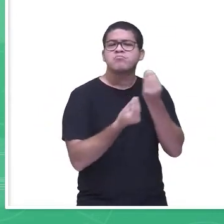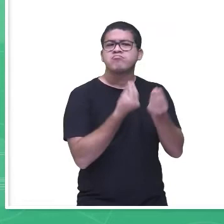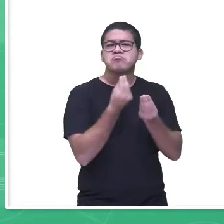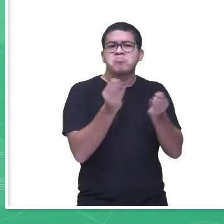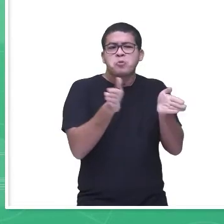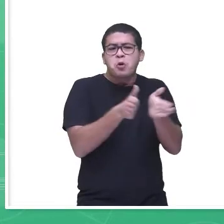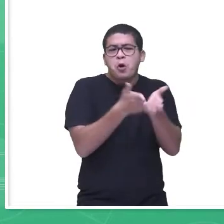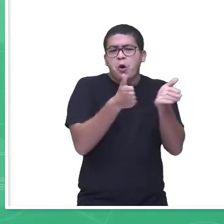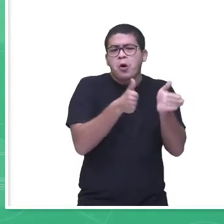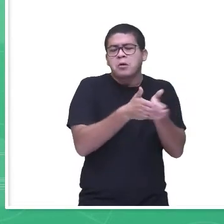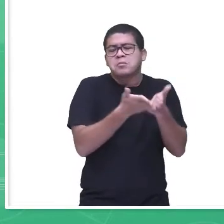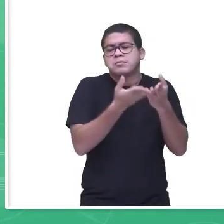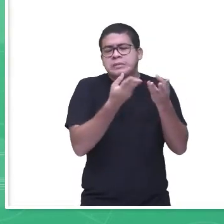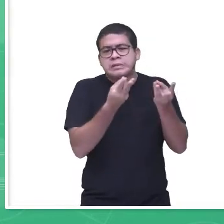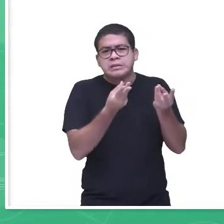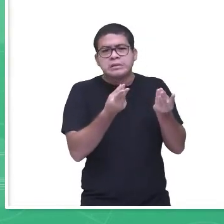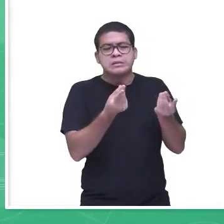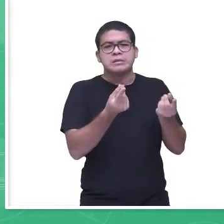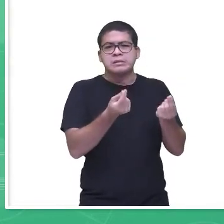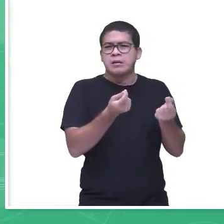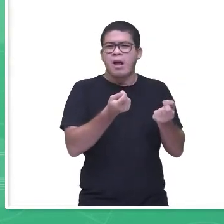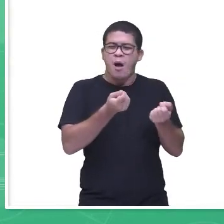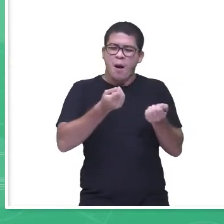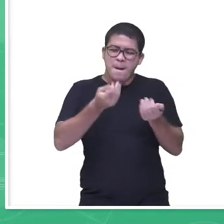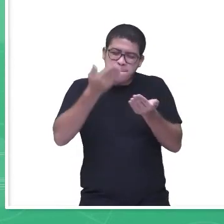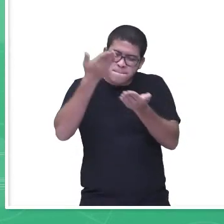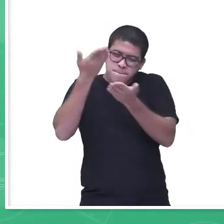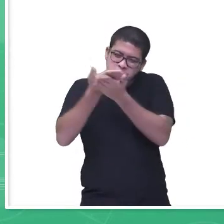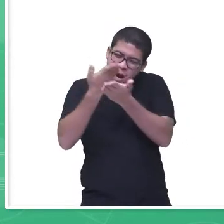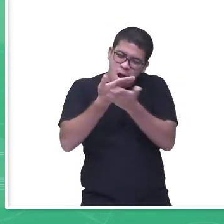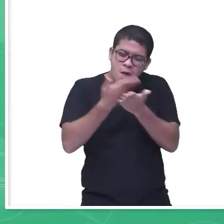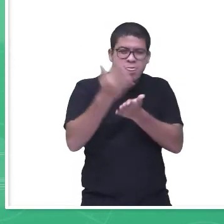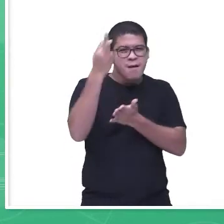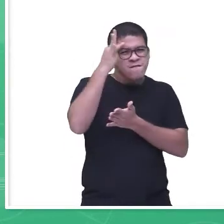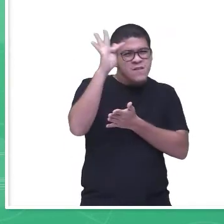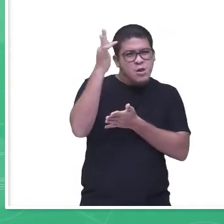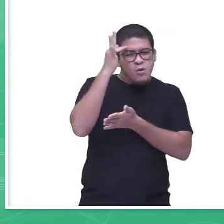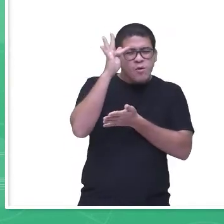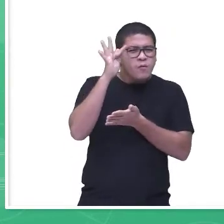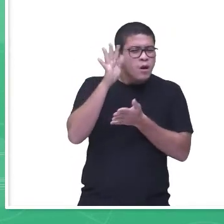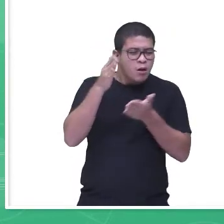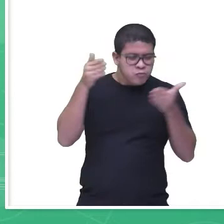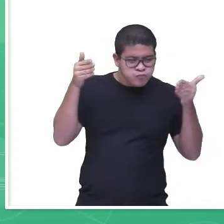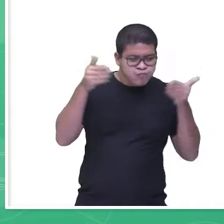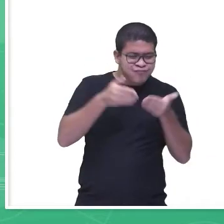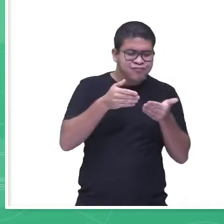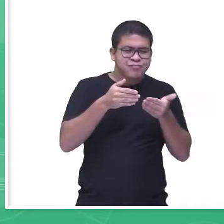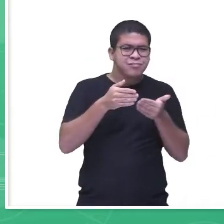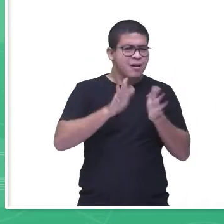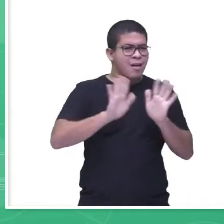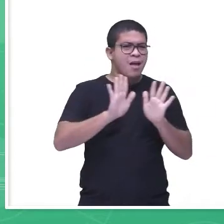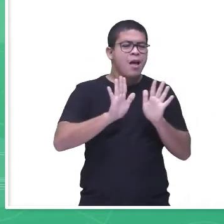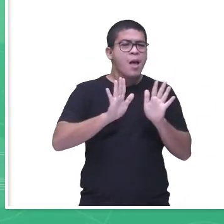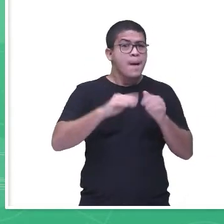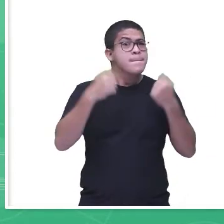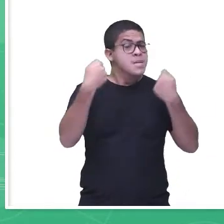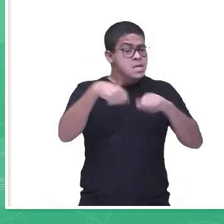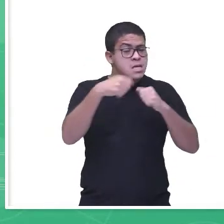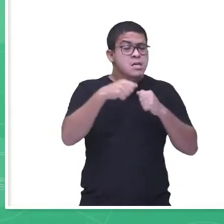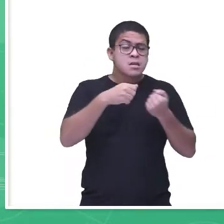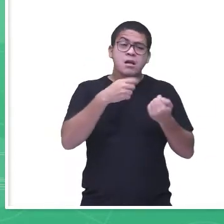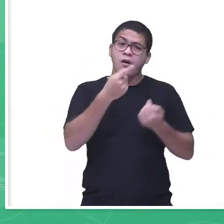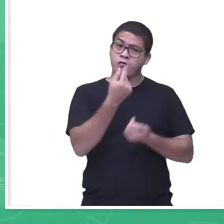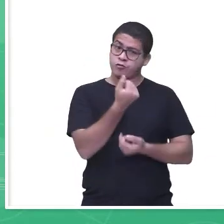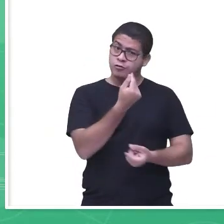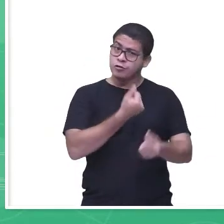família humilde não se dedicavam à filosofia, porque para se dedicar à filosofia naquele tempo tinha que ter condições financeiras.